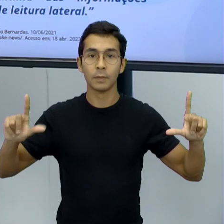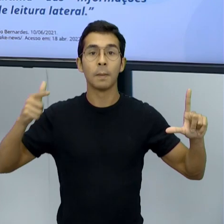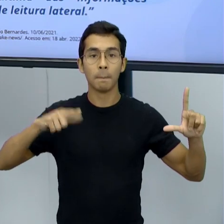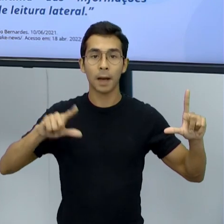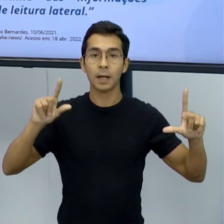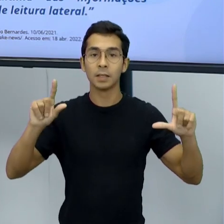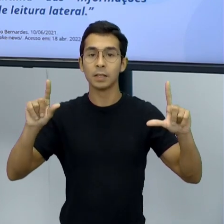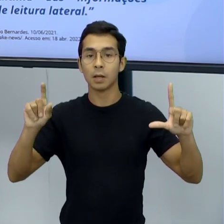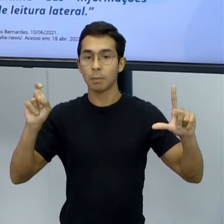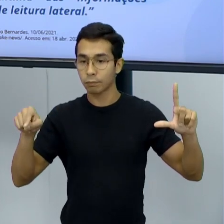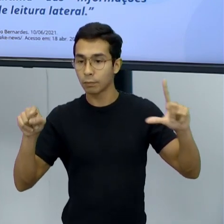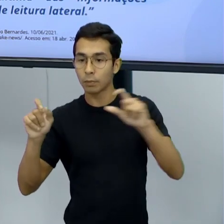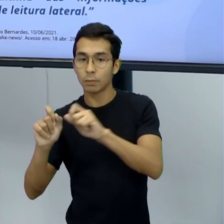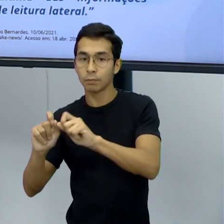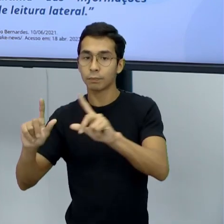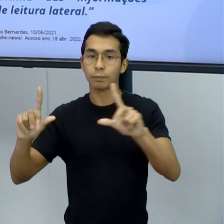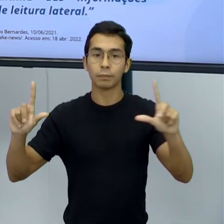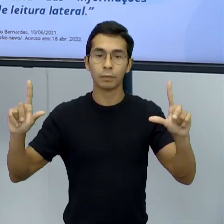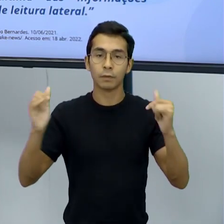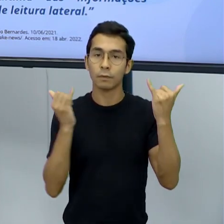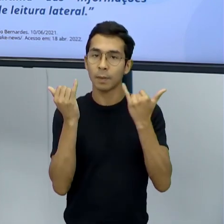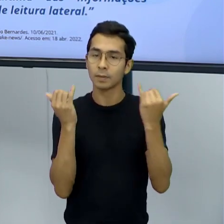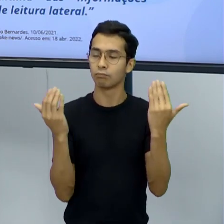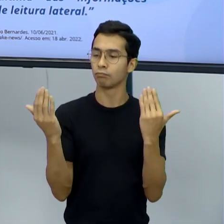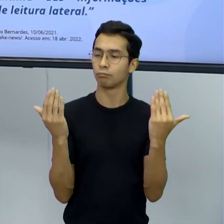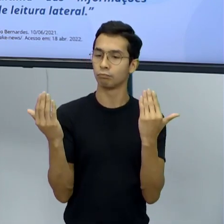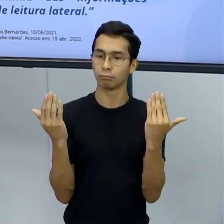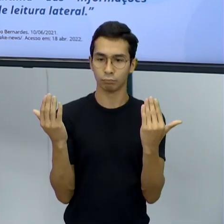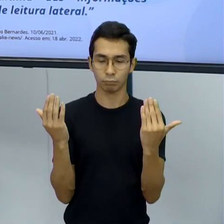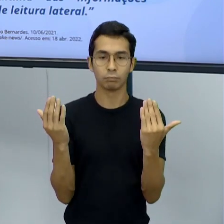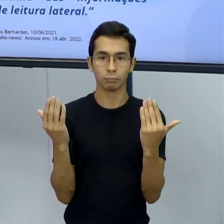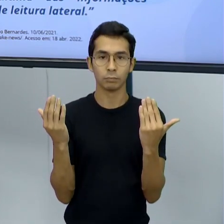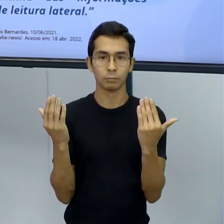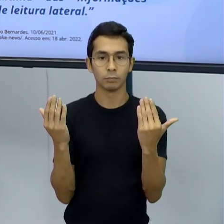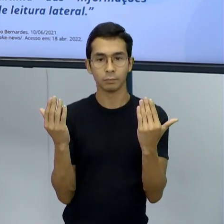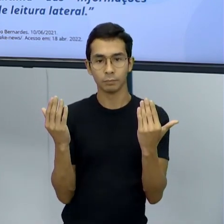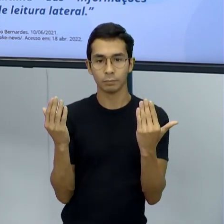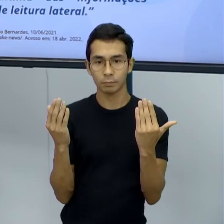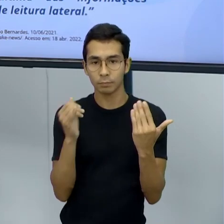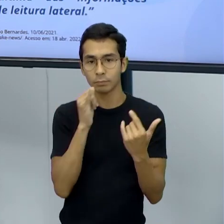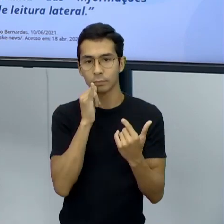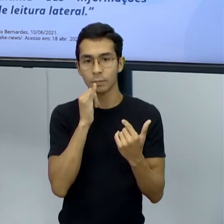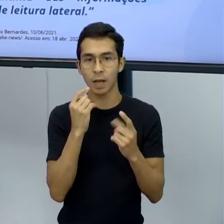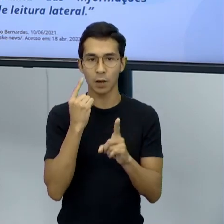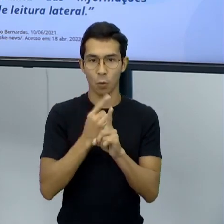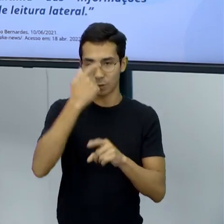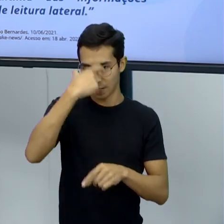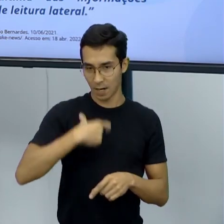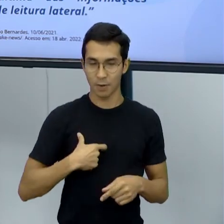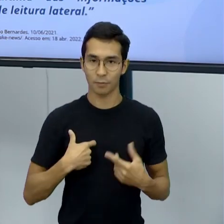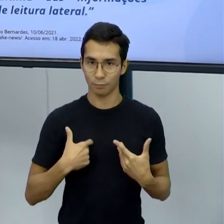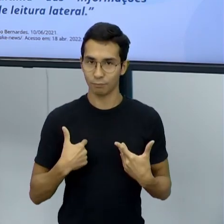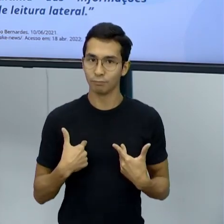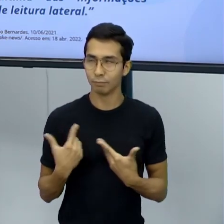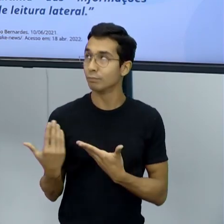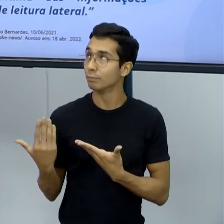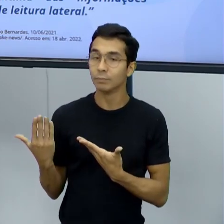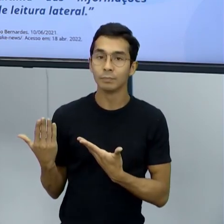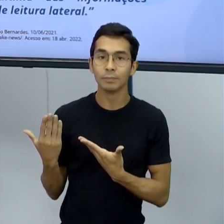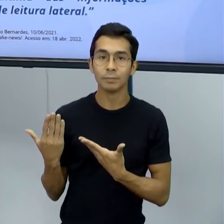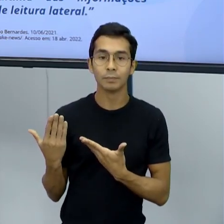que relaciona com uma outra informação. Aí você, sei lá, encontra lá algo escrito Mauro Marcel, essa pessoa que vos fala. Aí você